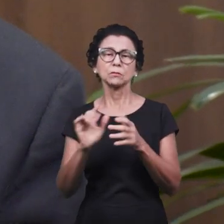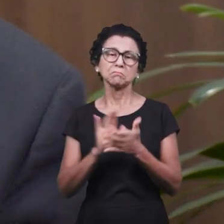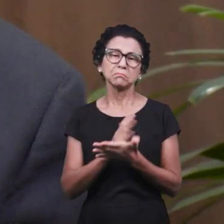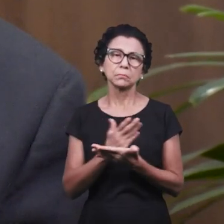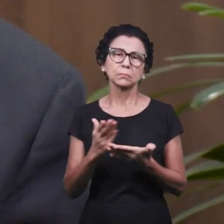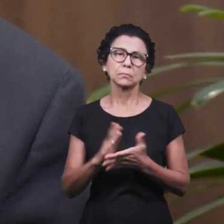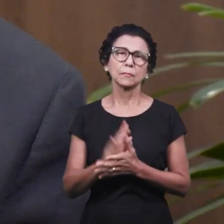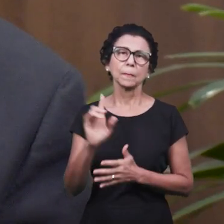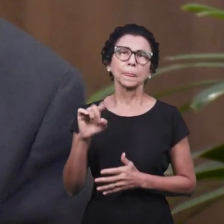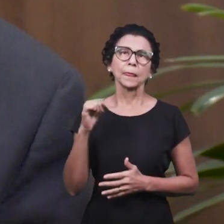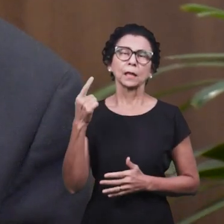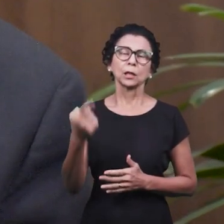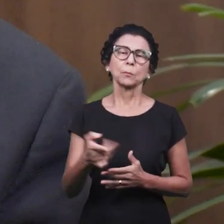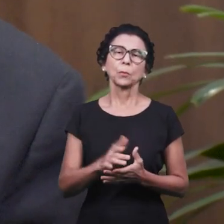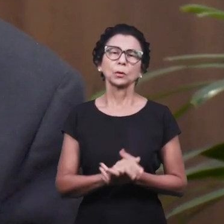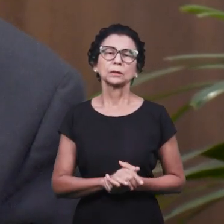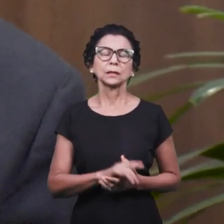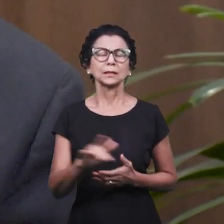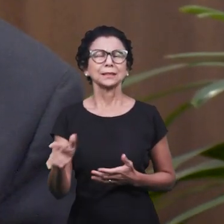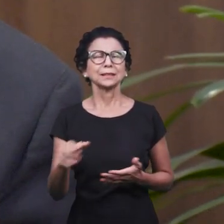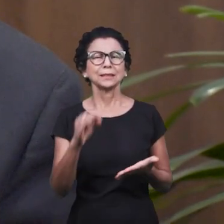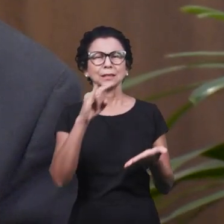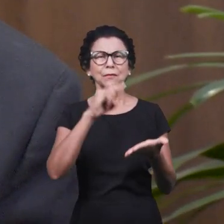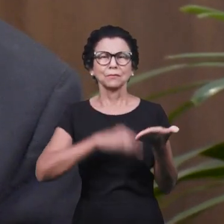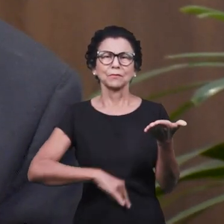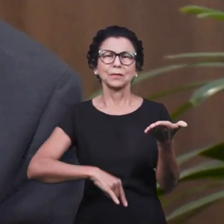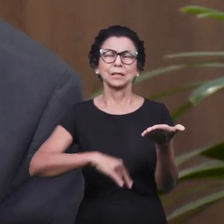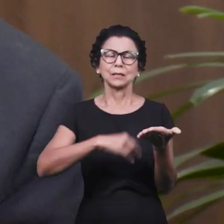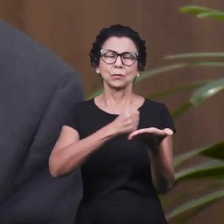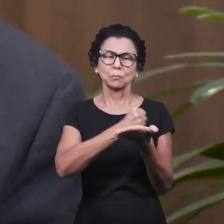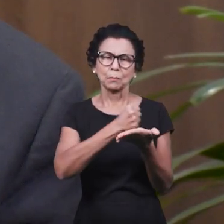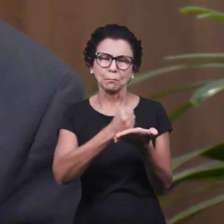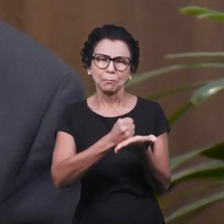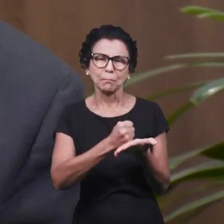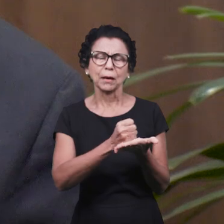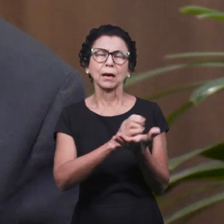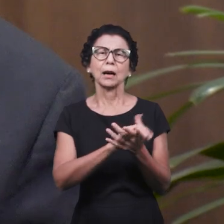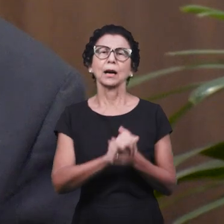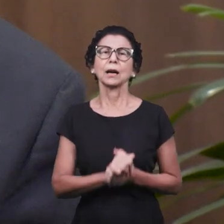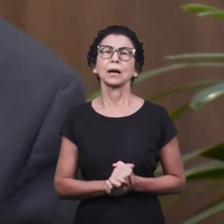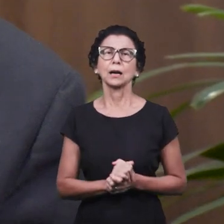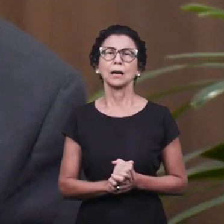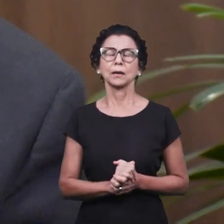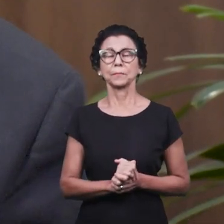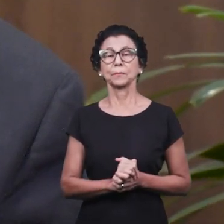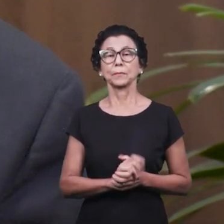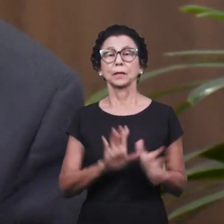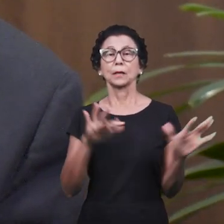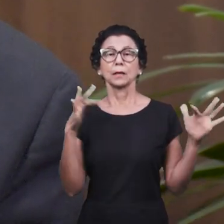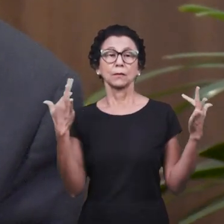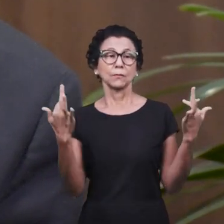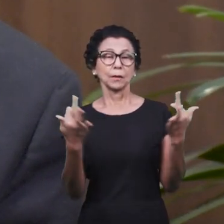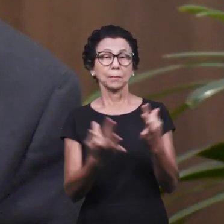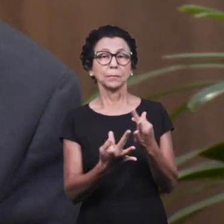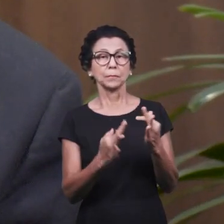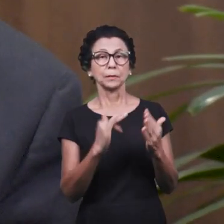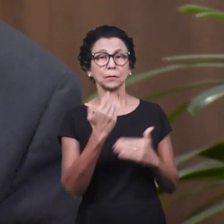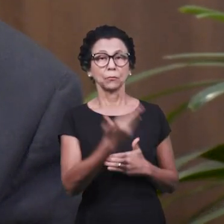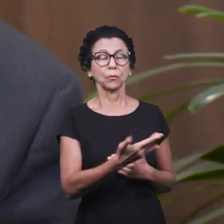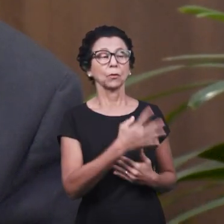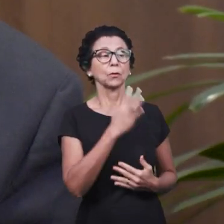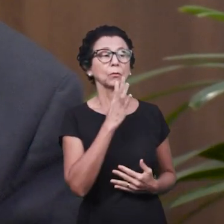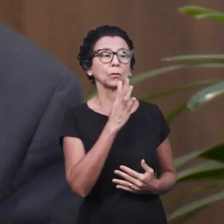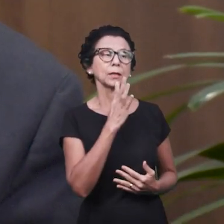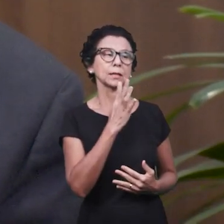Depois tem que correr atrás de visto, passaporte, né? Conhecer as famílias onde ela vai ficar, né? Você tem